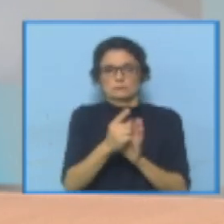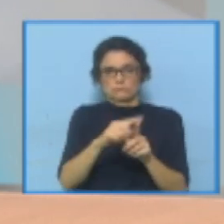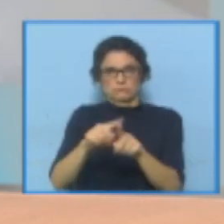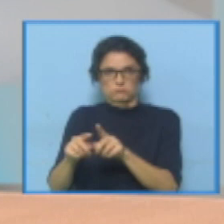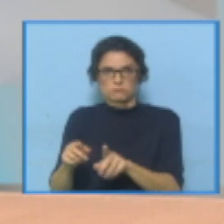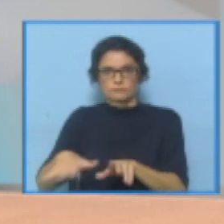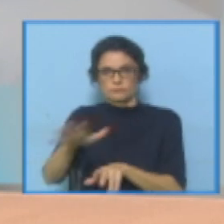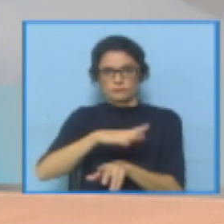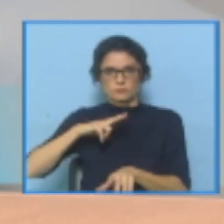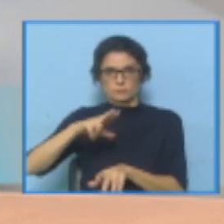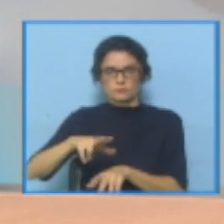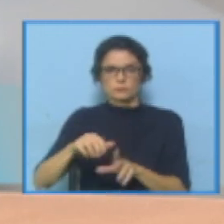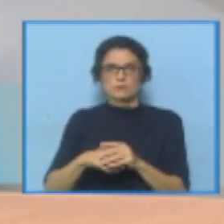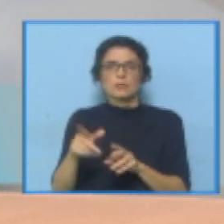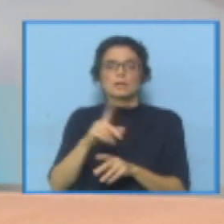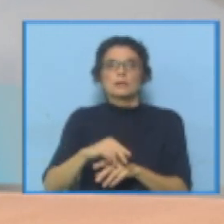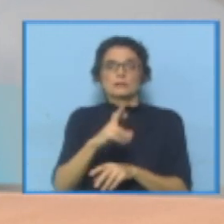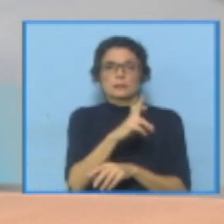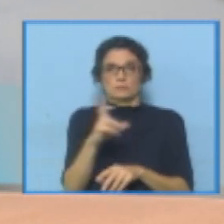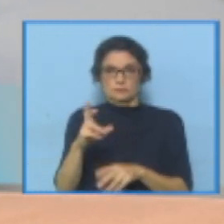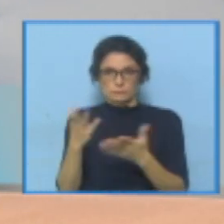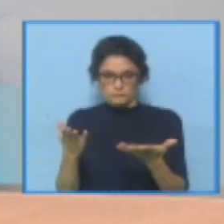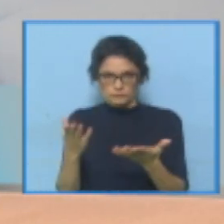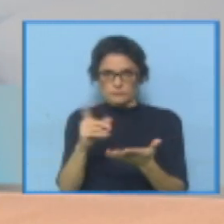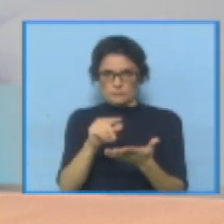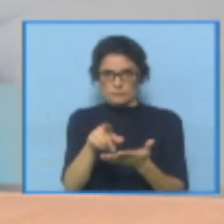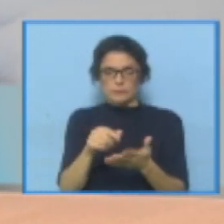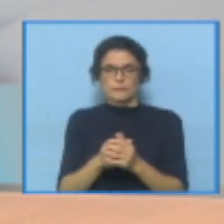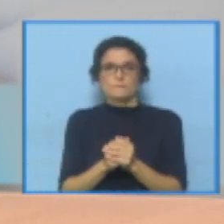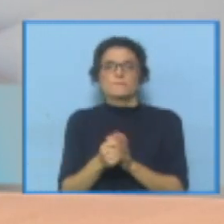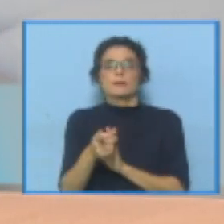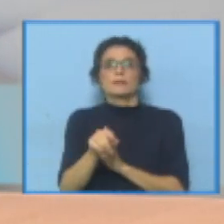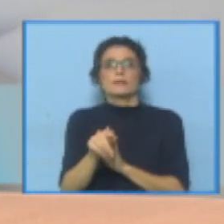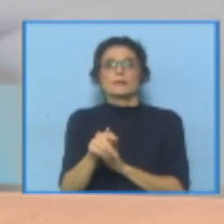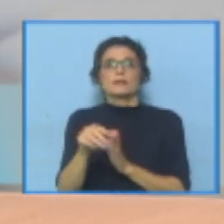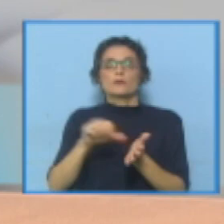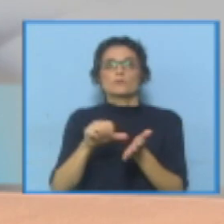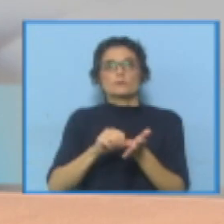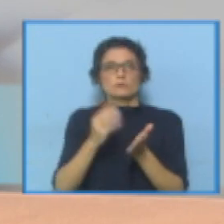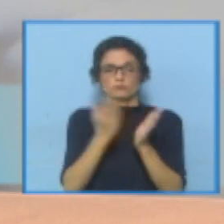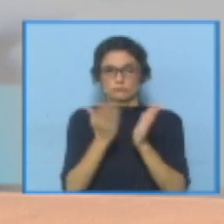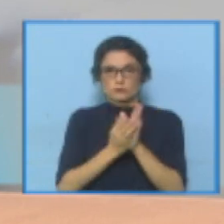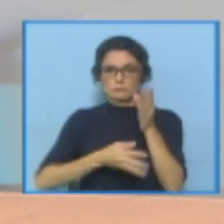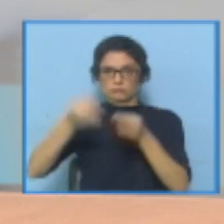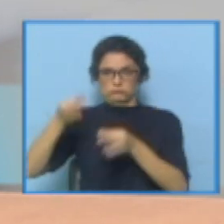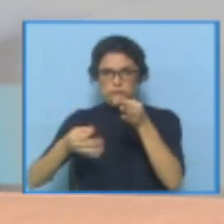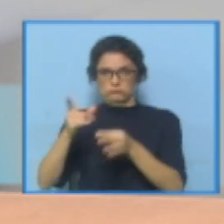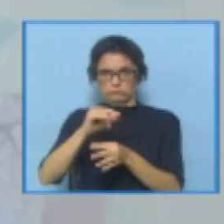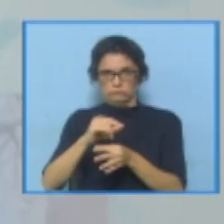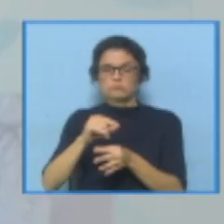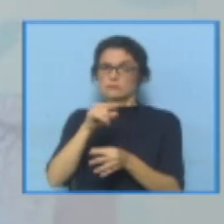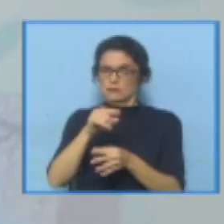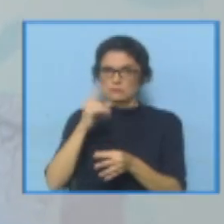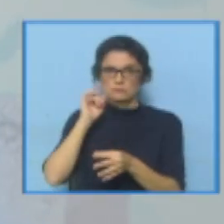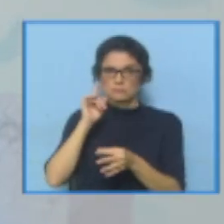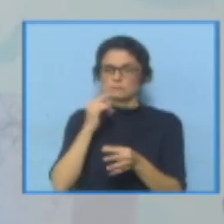do país. Temos a Renascença, também um parceiro extremamente importante, e temos o Centro de Estudos Judiciários. O Centro de Estudos Judiciários, acho também